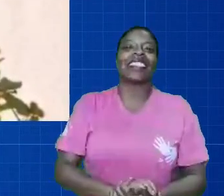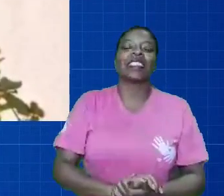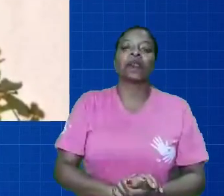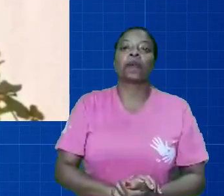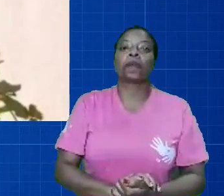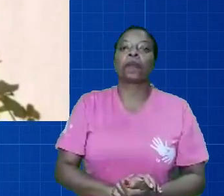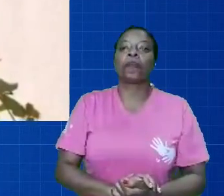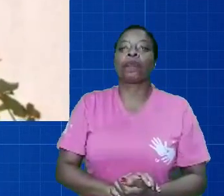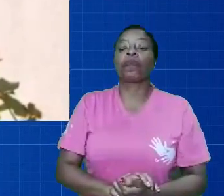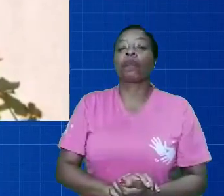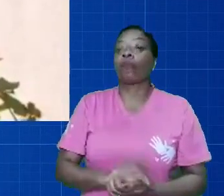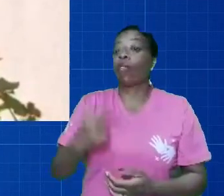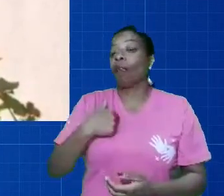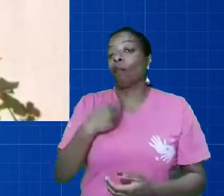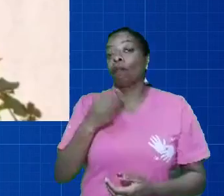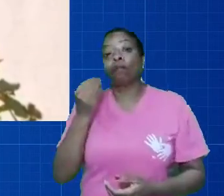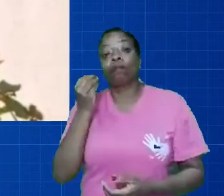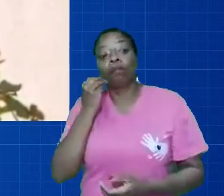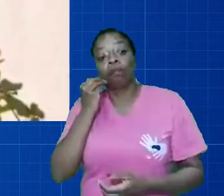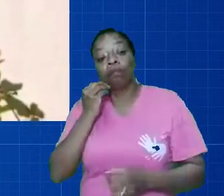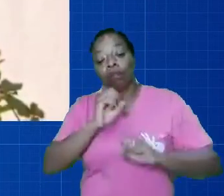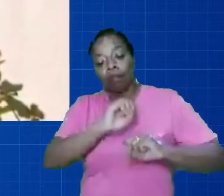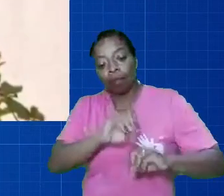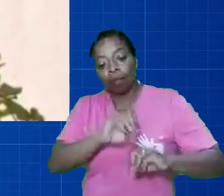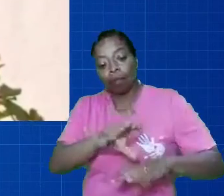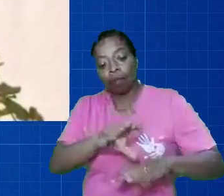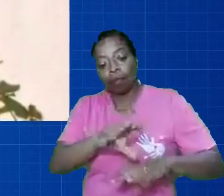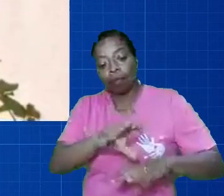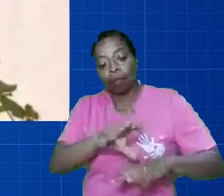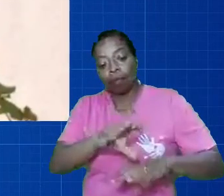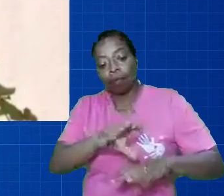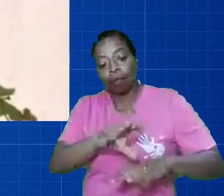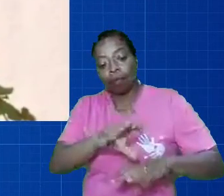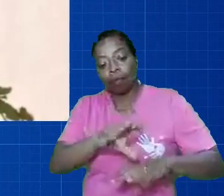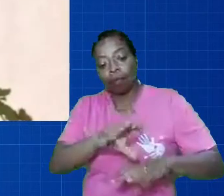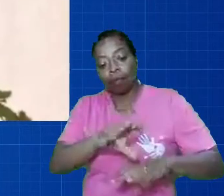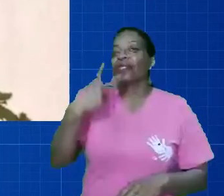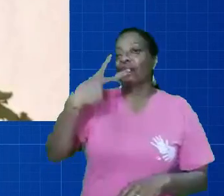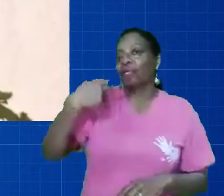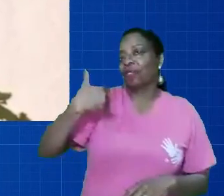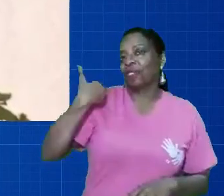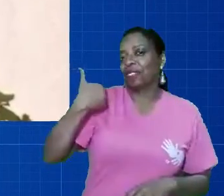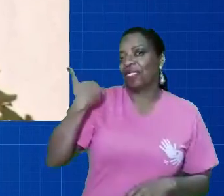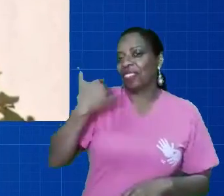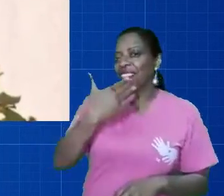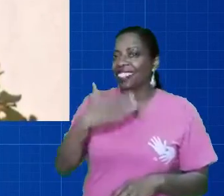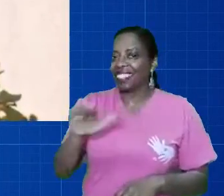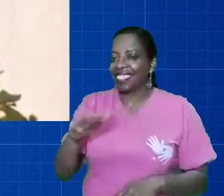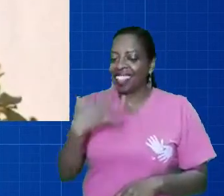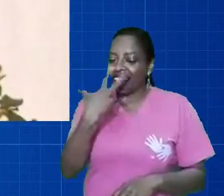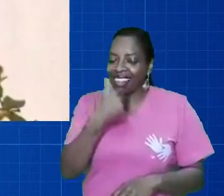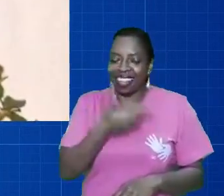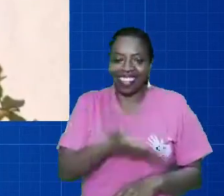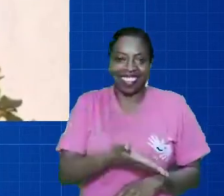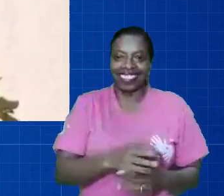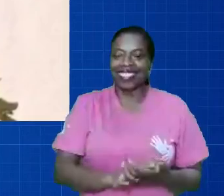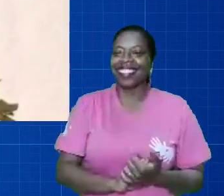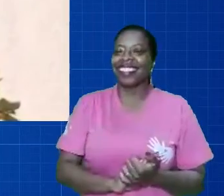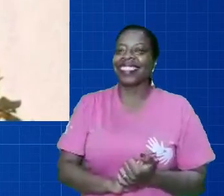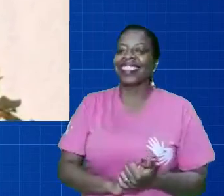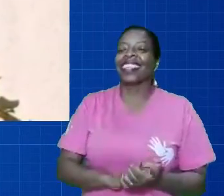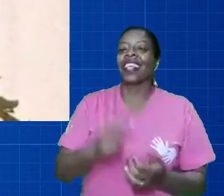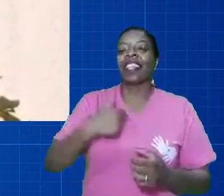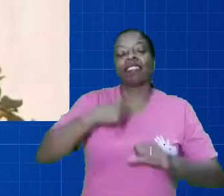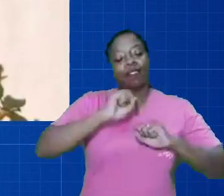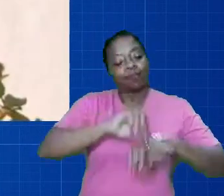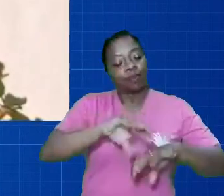de 2 anos e meio, e tento levar muito do que eu aprendi, do que eu acredito, do que eu ainda preciso aprender, para